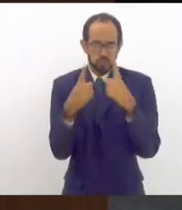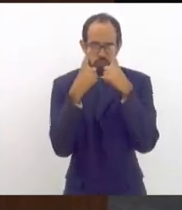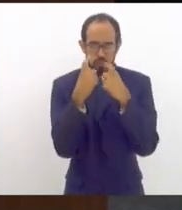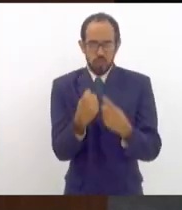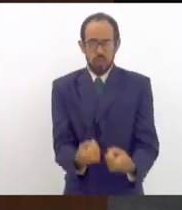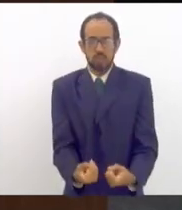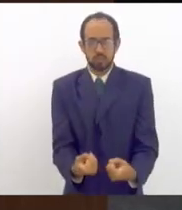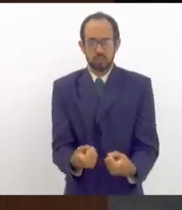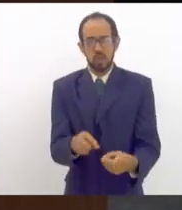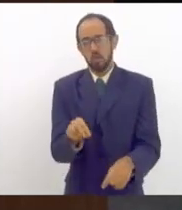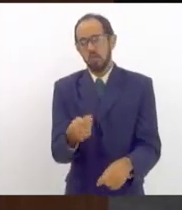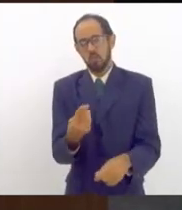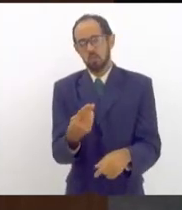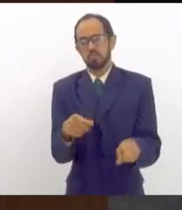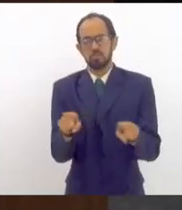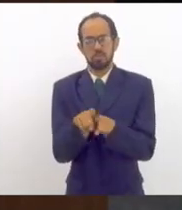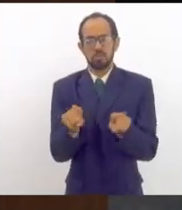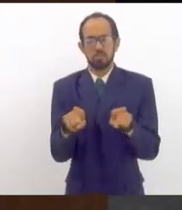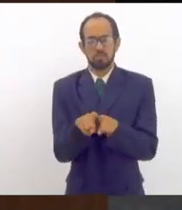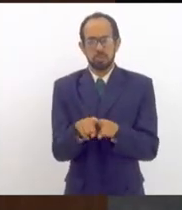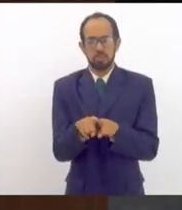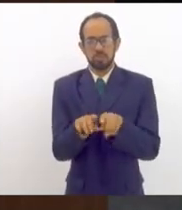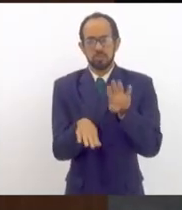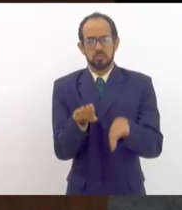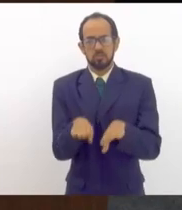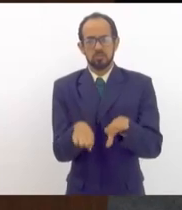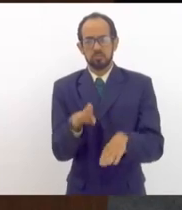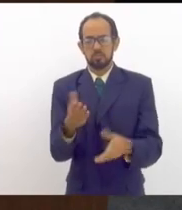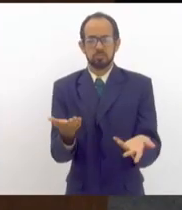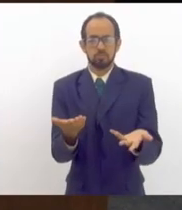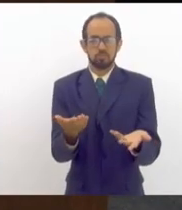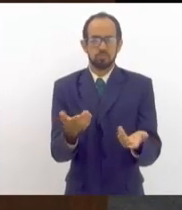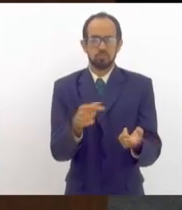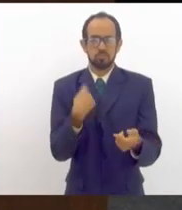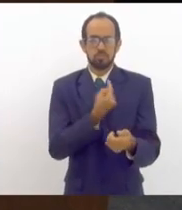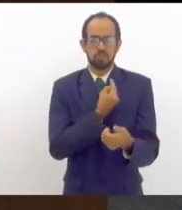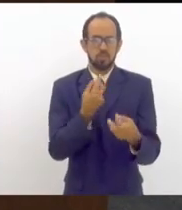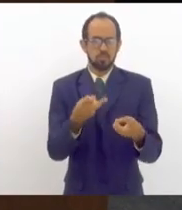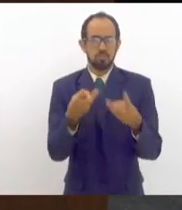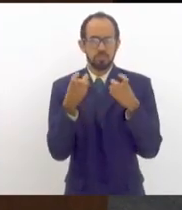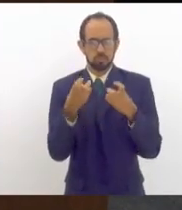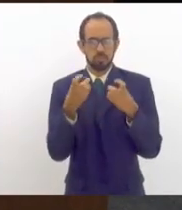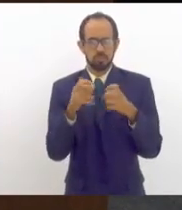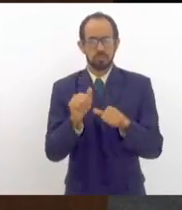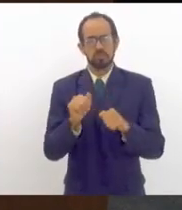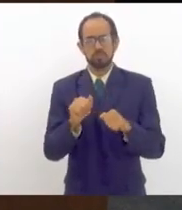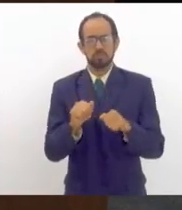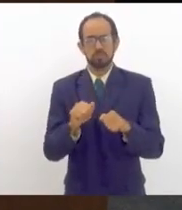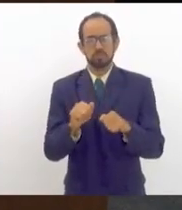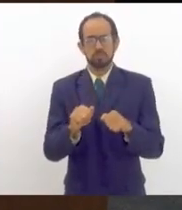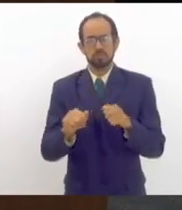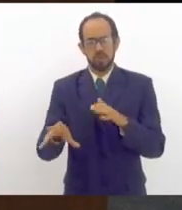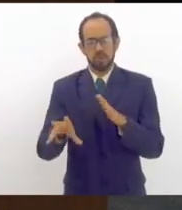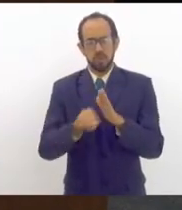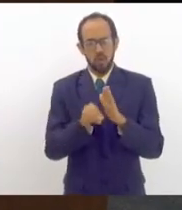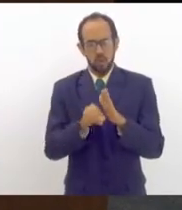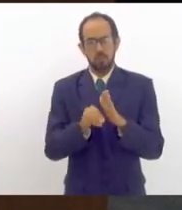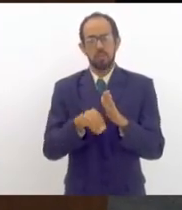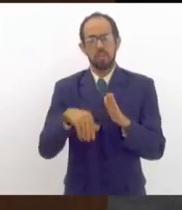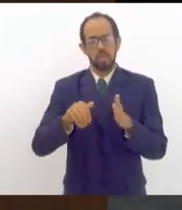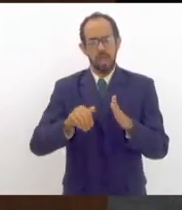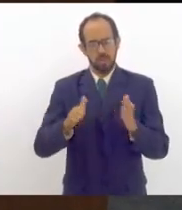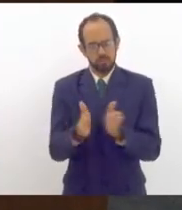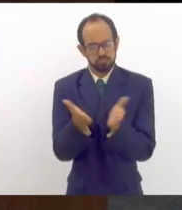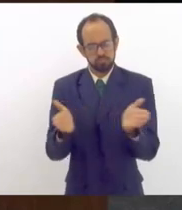realidade muitas vezes que a gente vê a reprodução da criminalização da